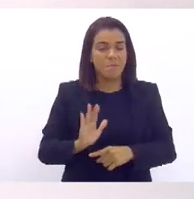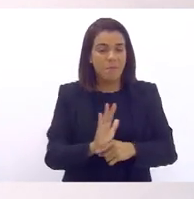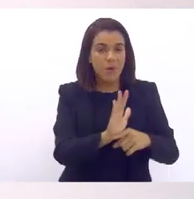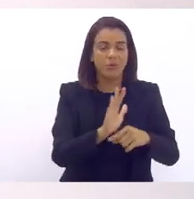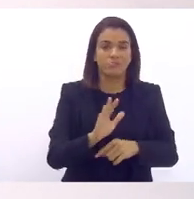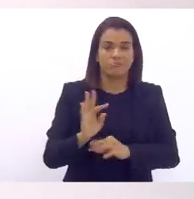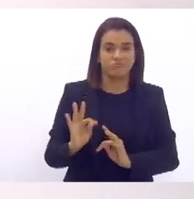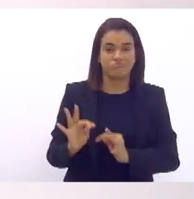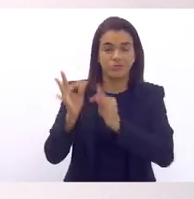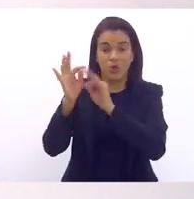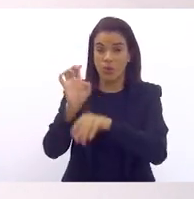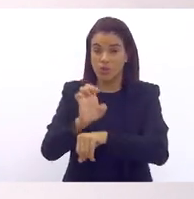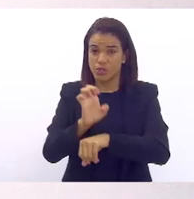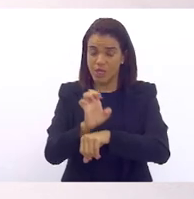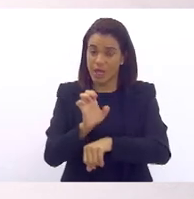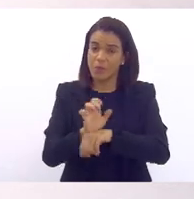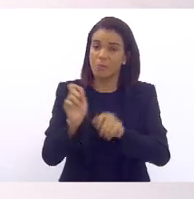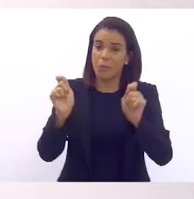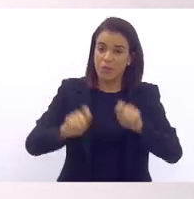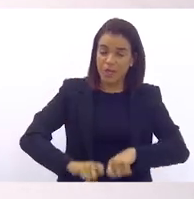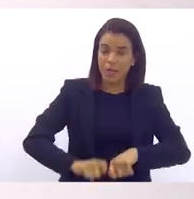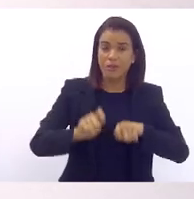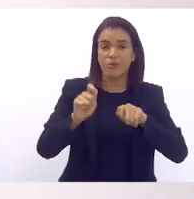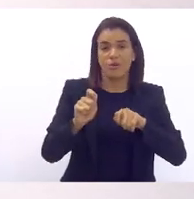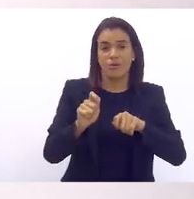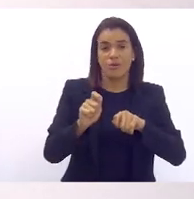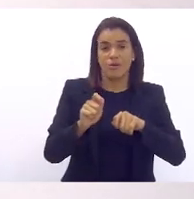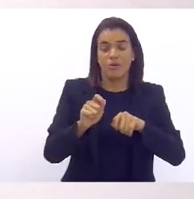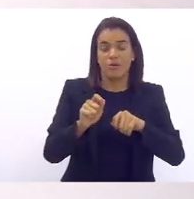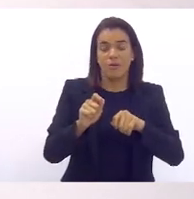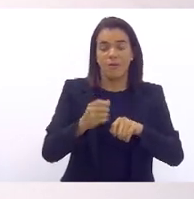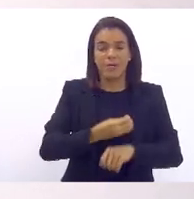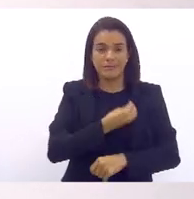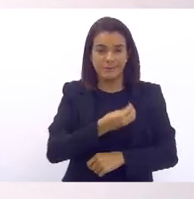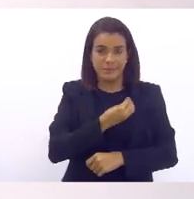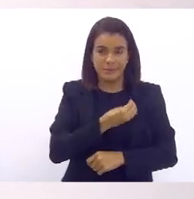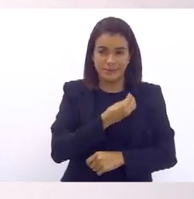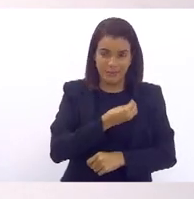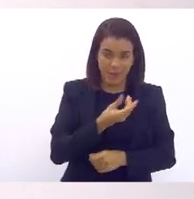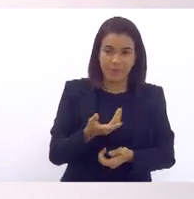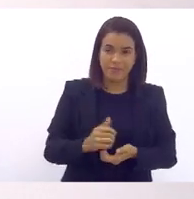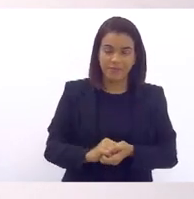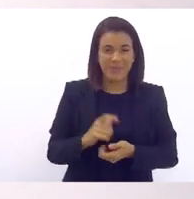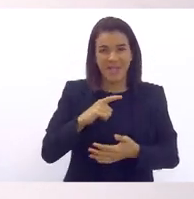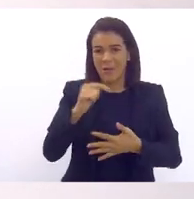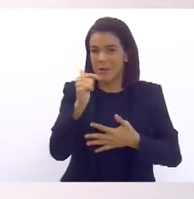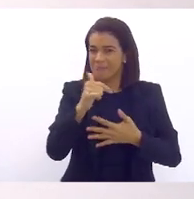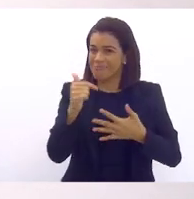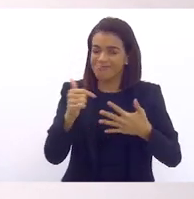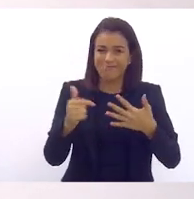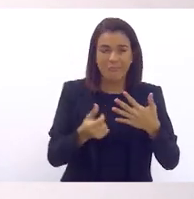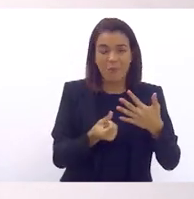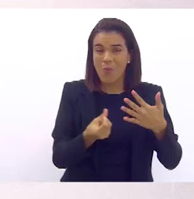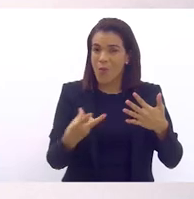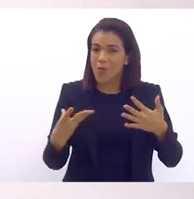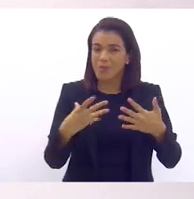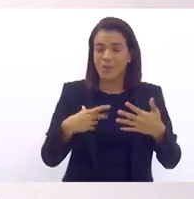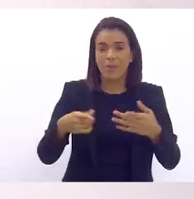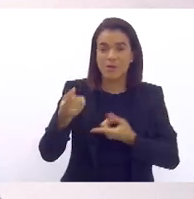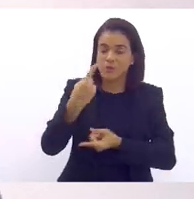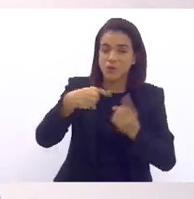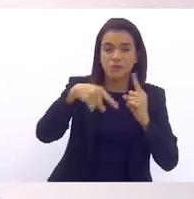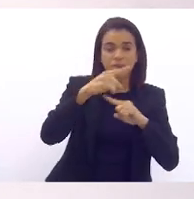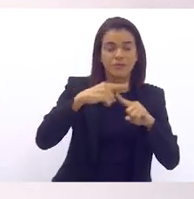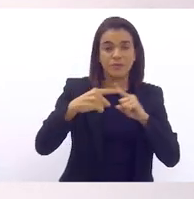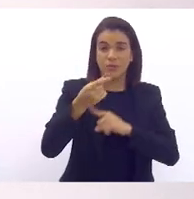estado podendo participar do capital social de startups e spinoffs enfim aí uma sée de outras cois subversão econômica do qual também